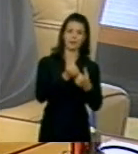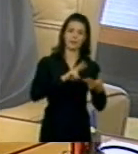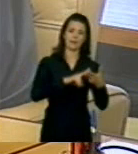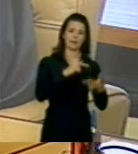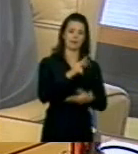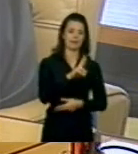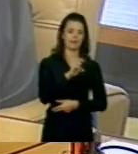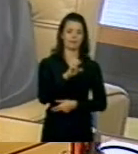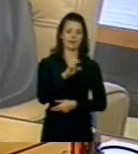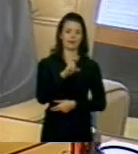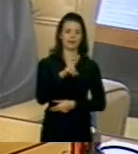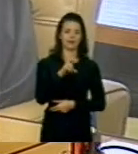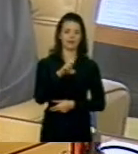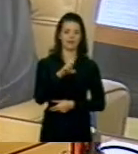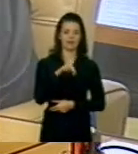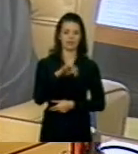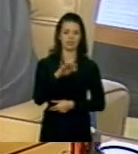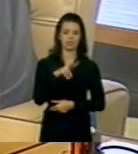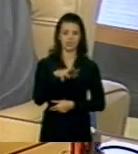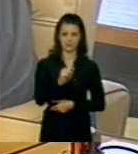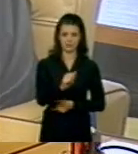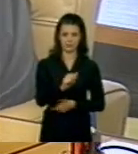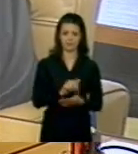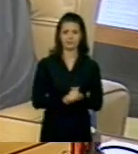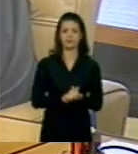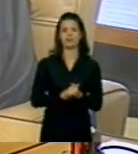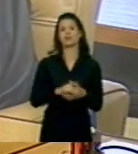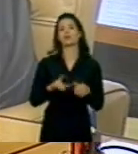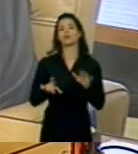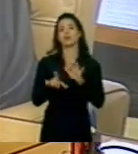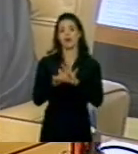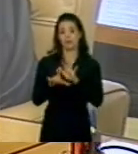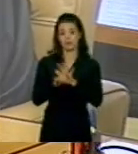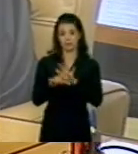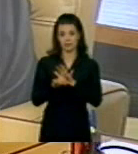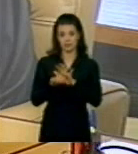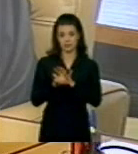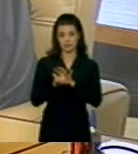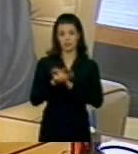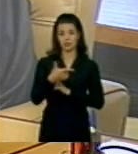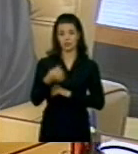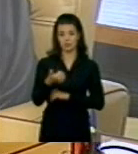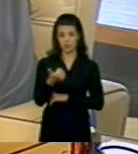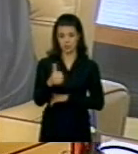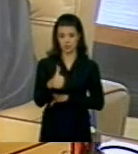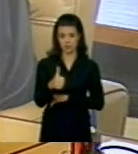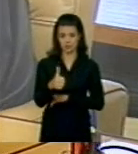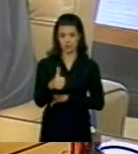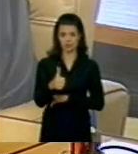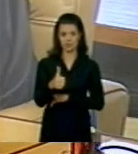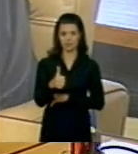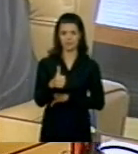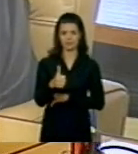objeto menos restrito. Segundo, a Lei 12.403, que, como sabemos, é de 2011,